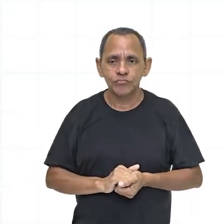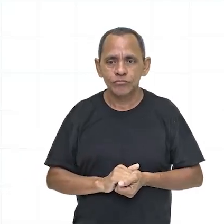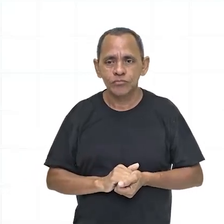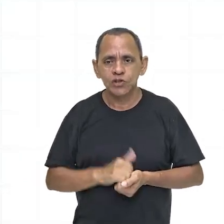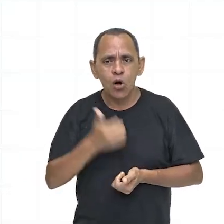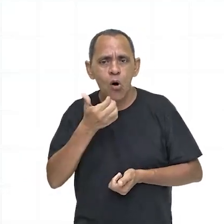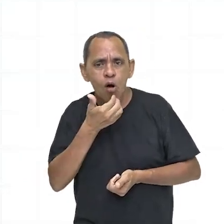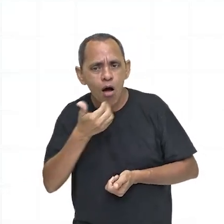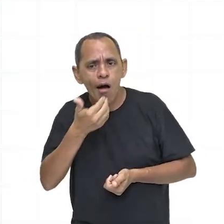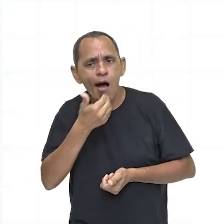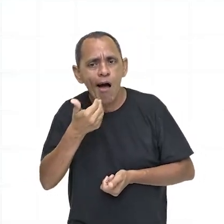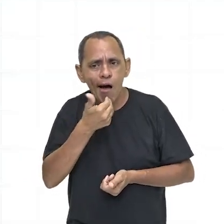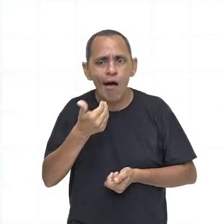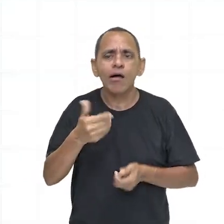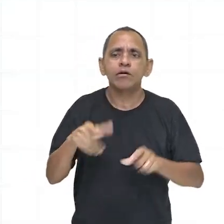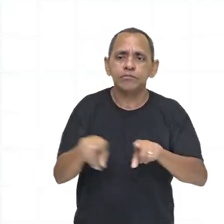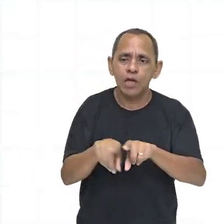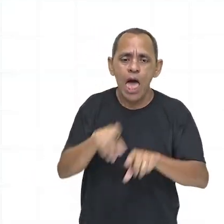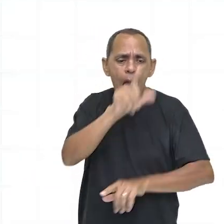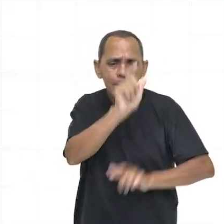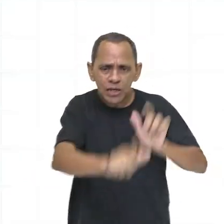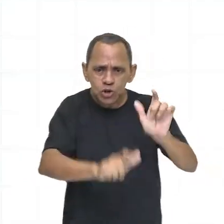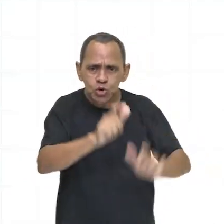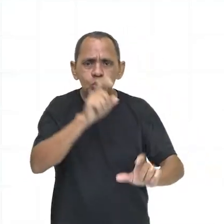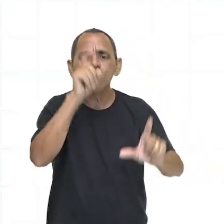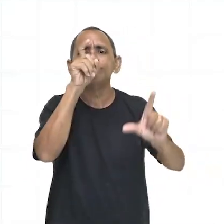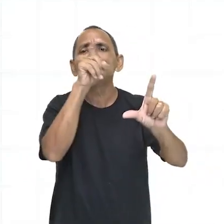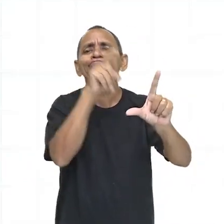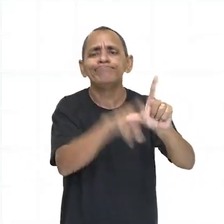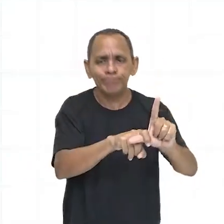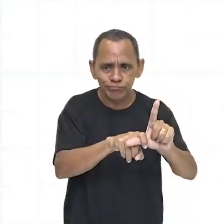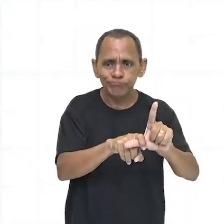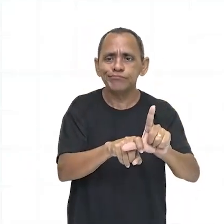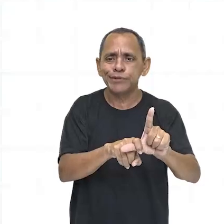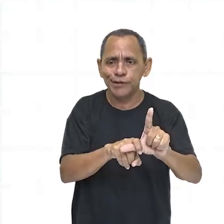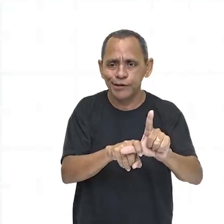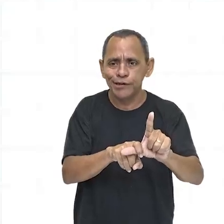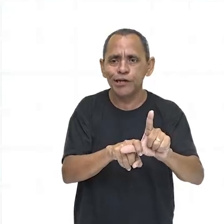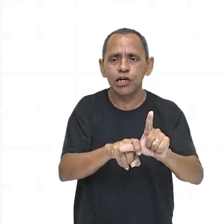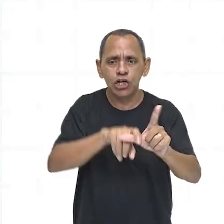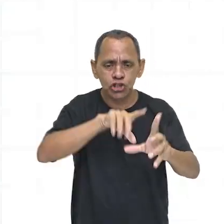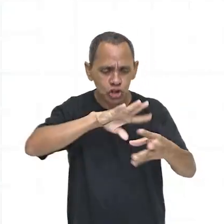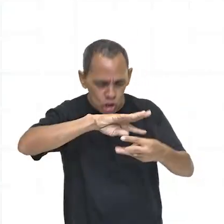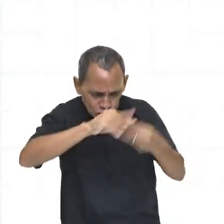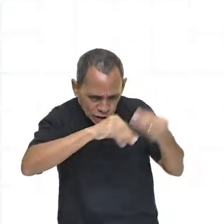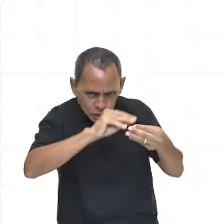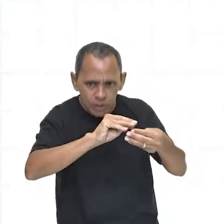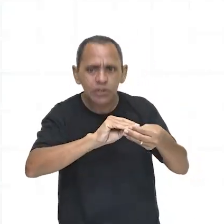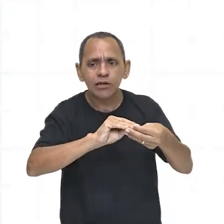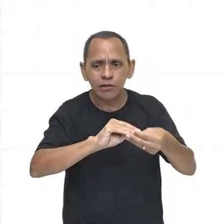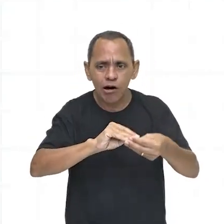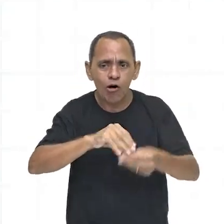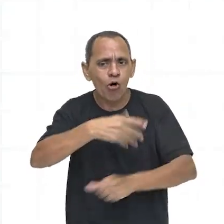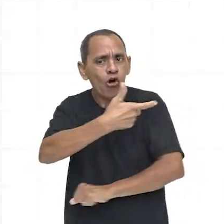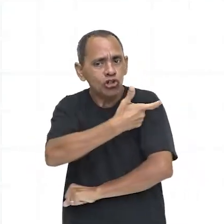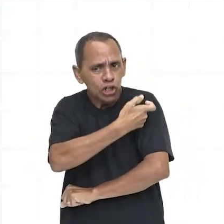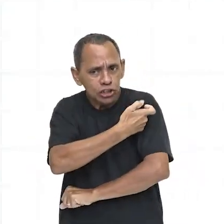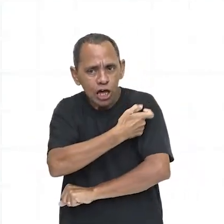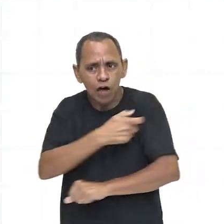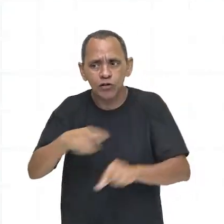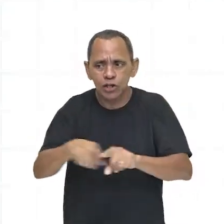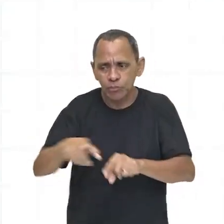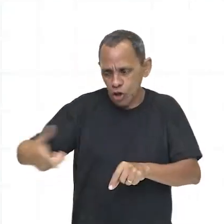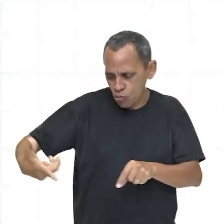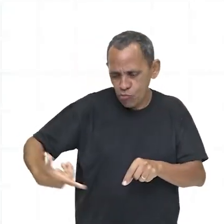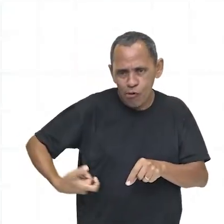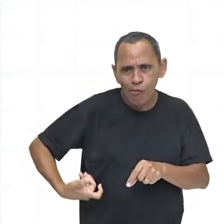a pessoa se torna dependente de insulina artificial, injetável, para toda